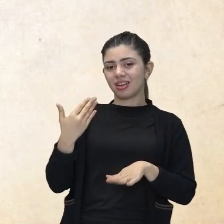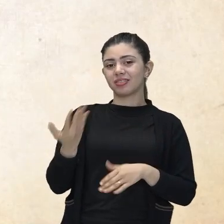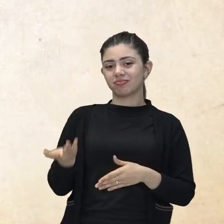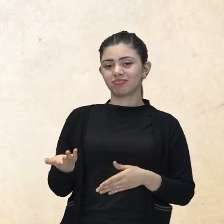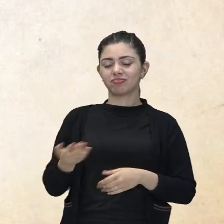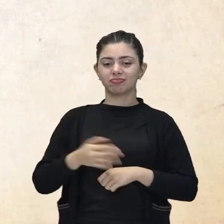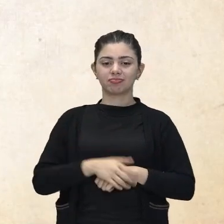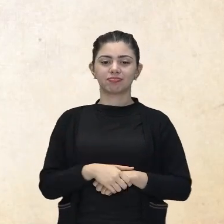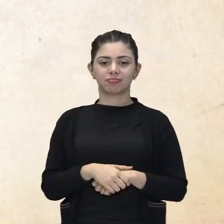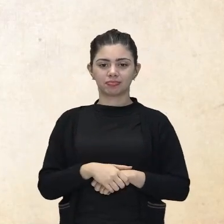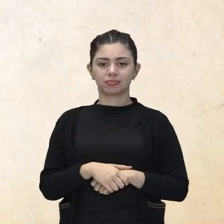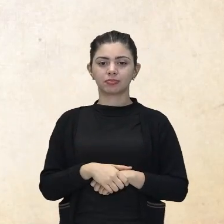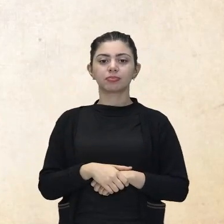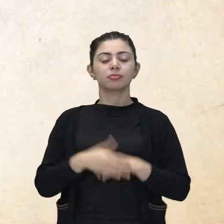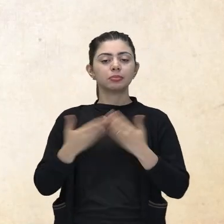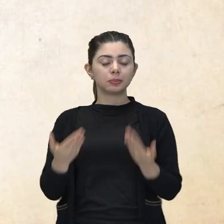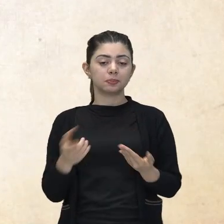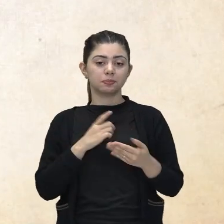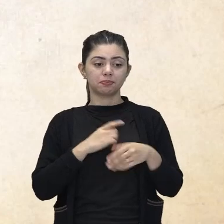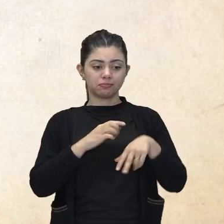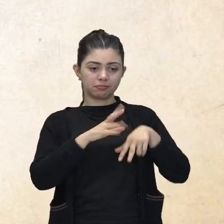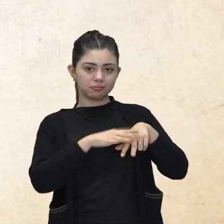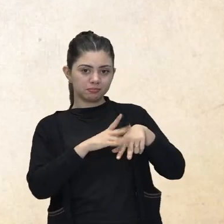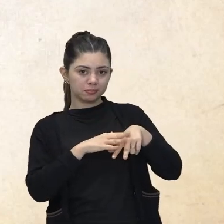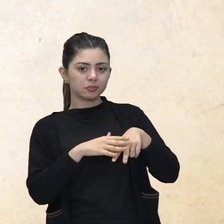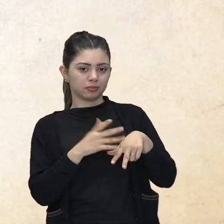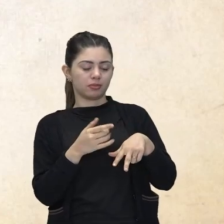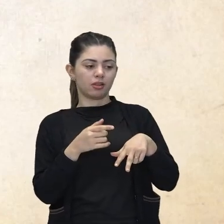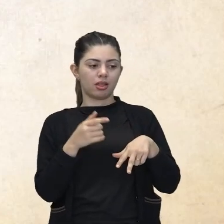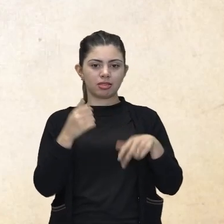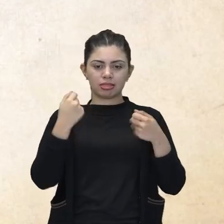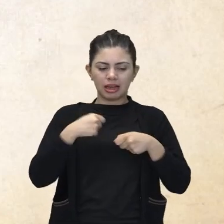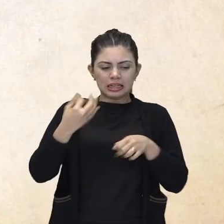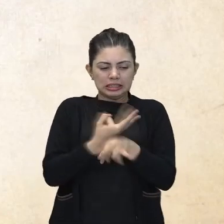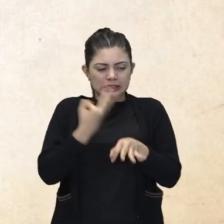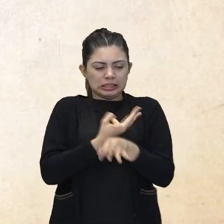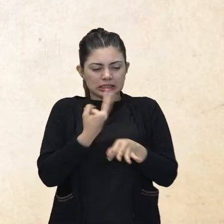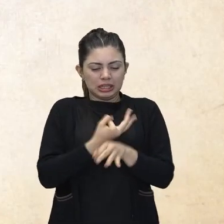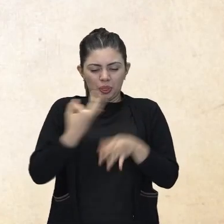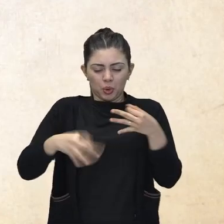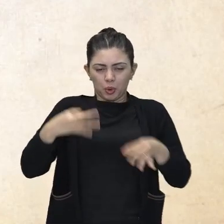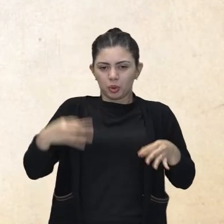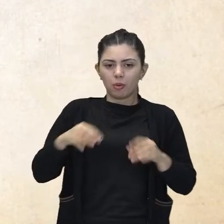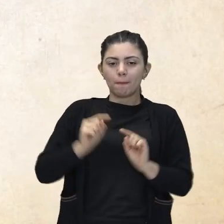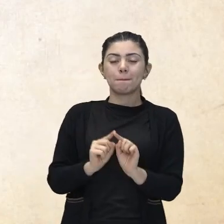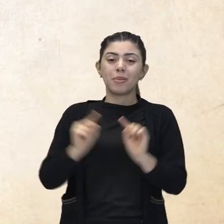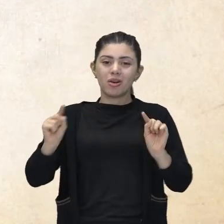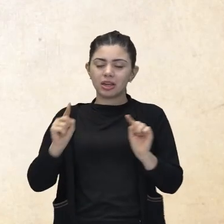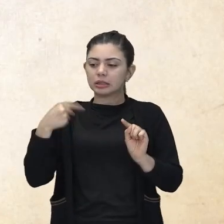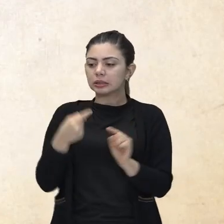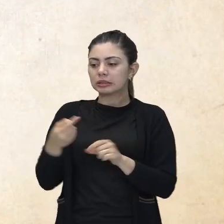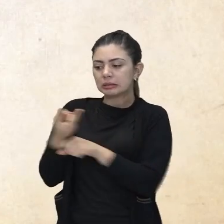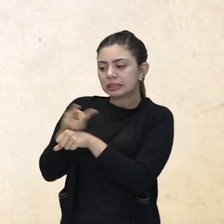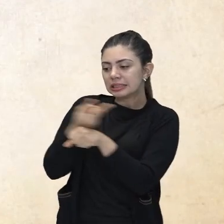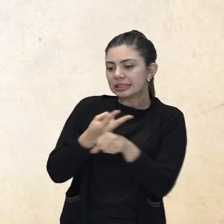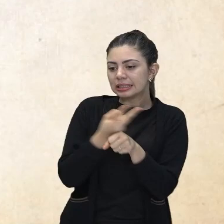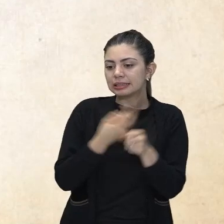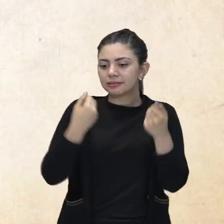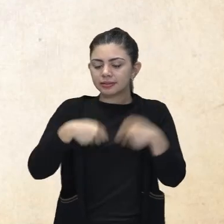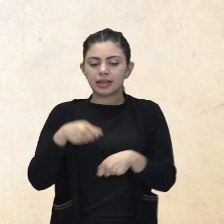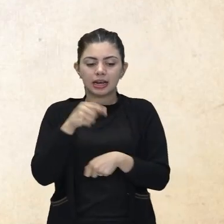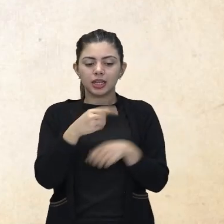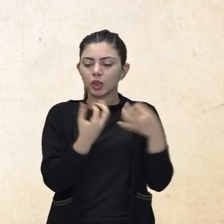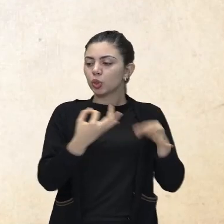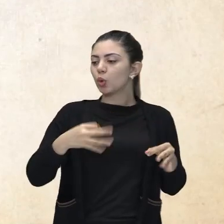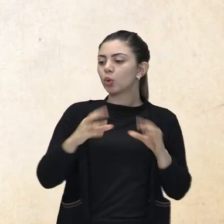cirurgias. Embora os pacientes aguentassem dores extraordinárias, havia uma busca urgente por analgésicos. Para aliviar a dor,